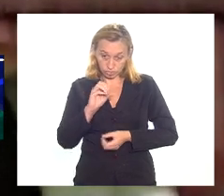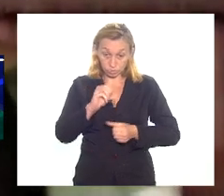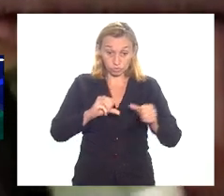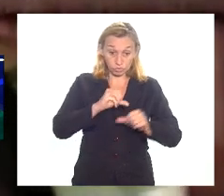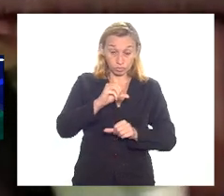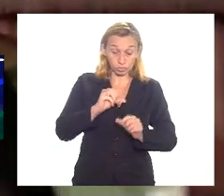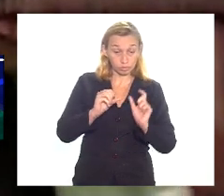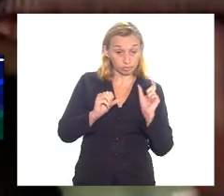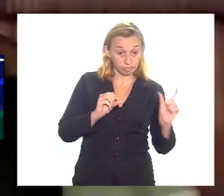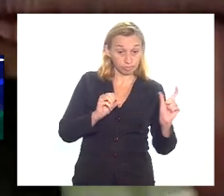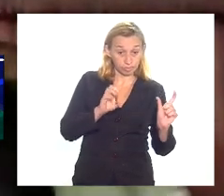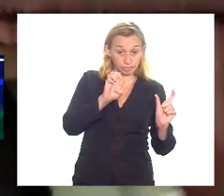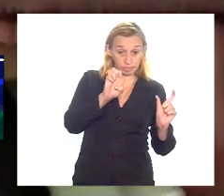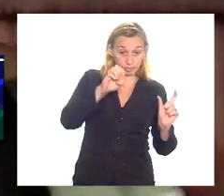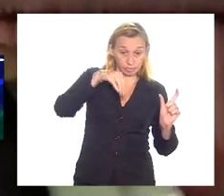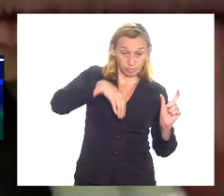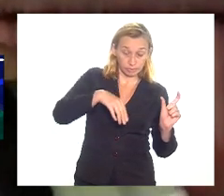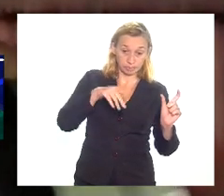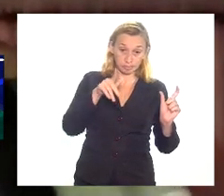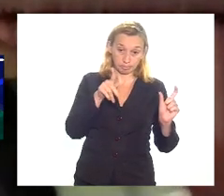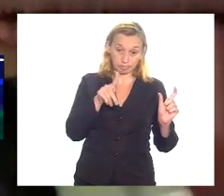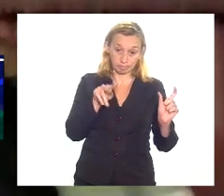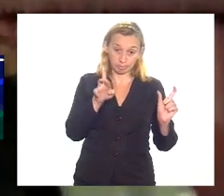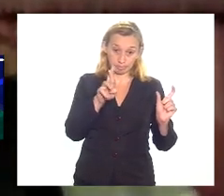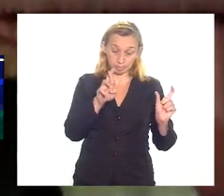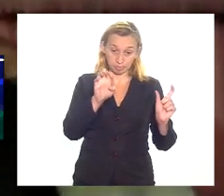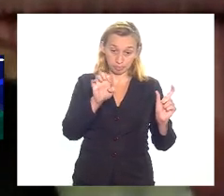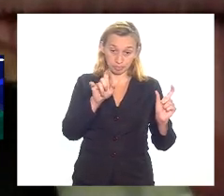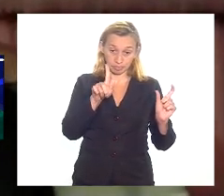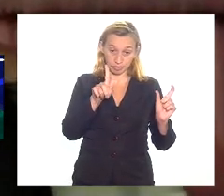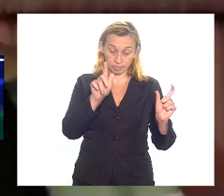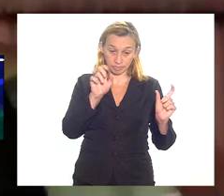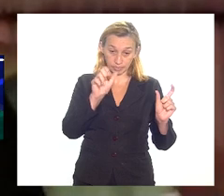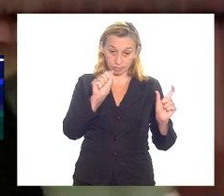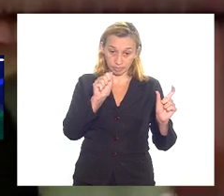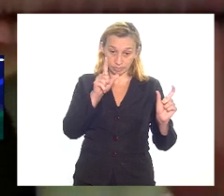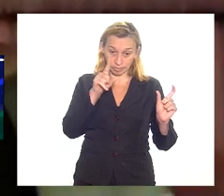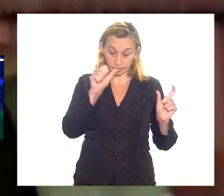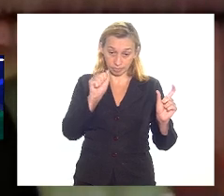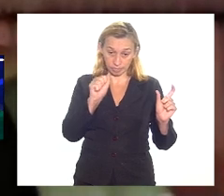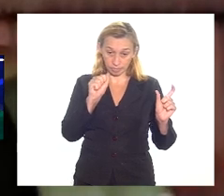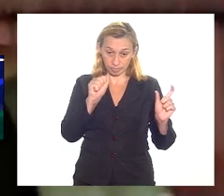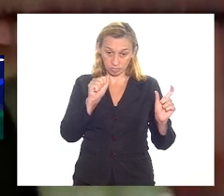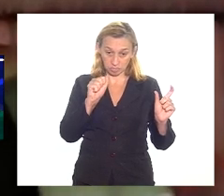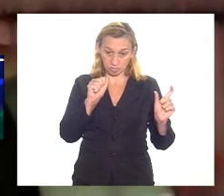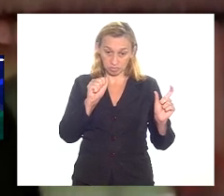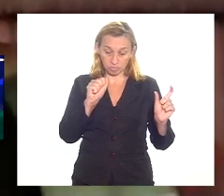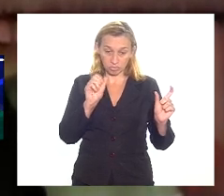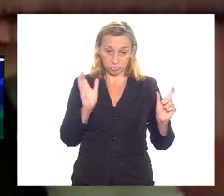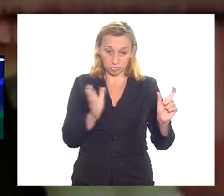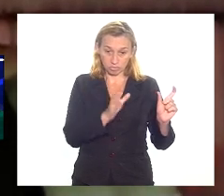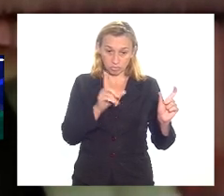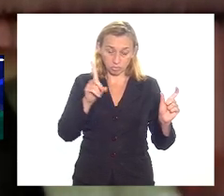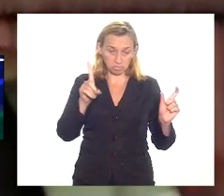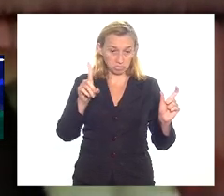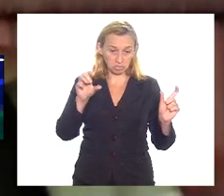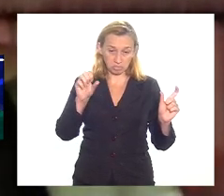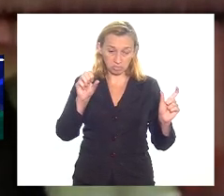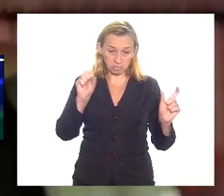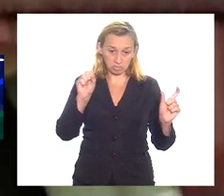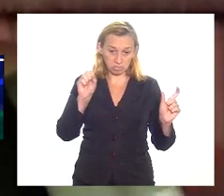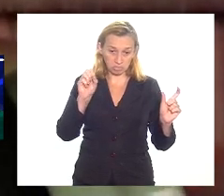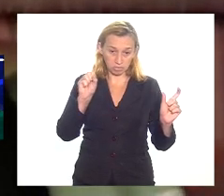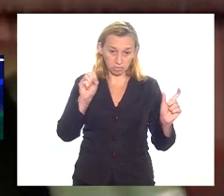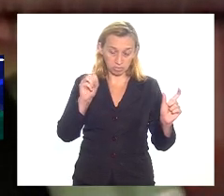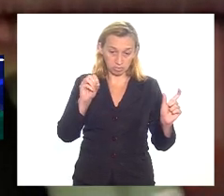domésticas, porque esse termo é um termo da vigência do período de escravização de pessoas humanas negras no